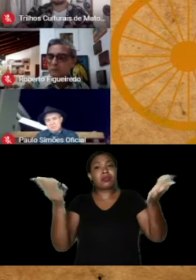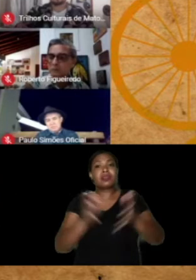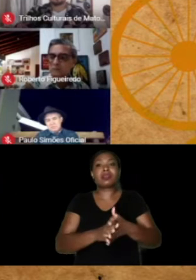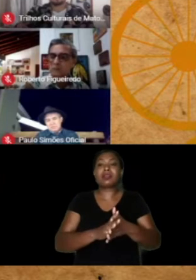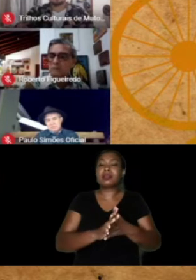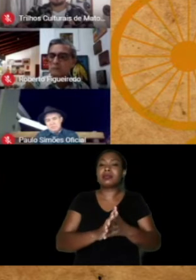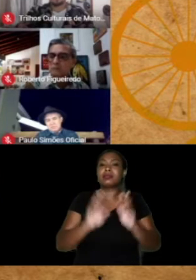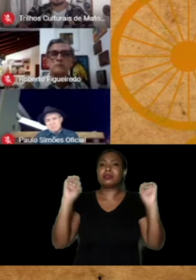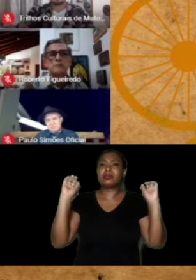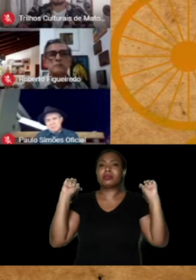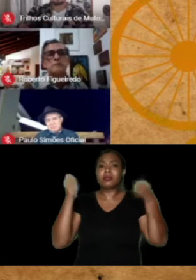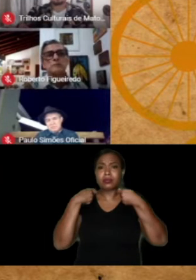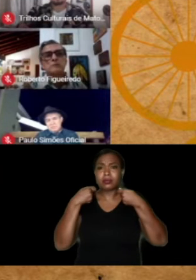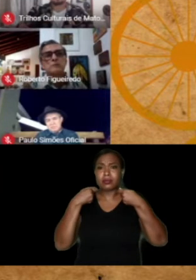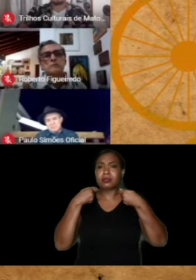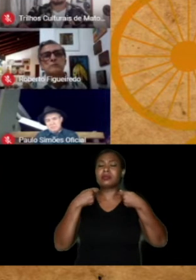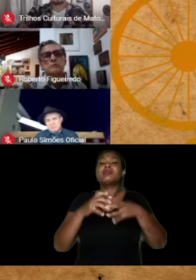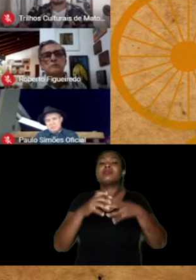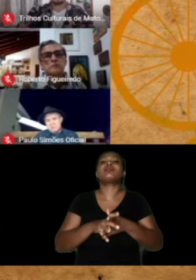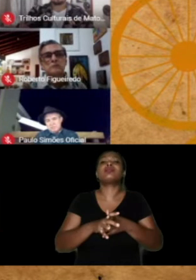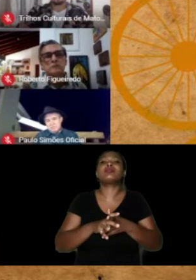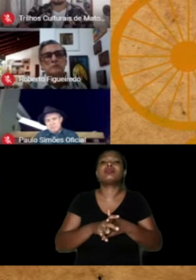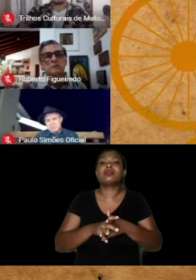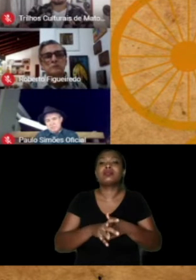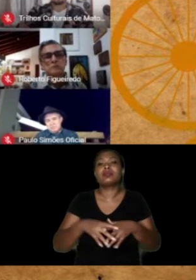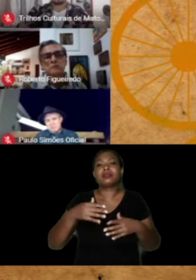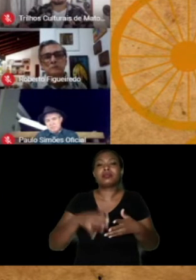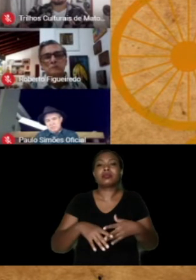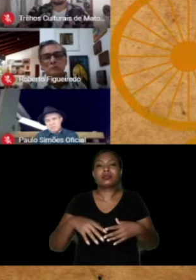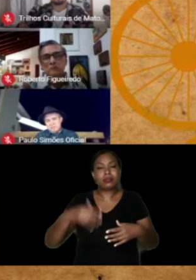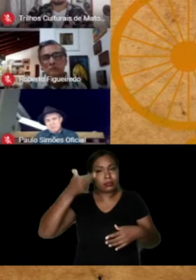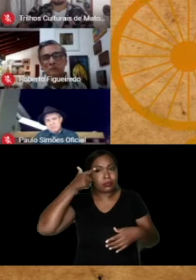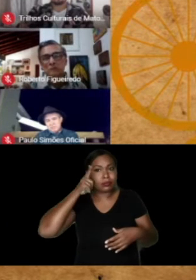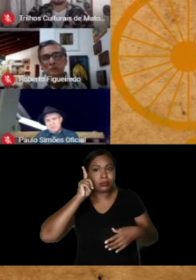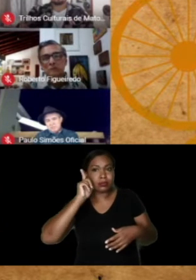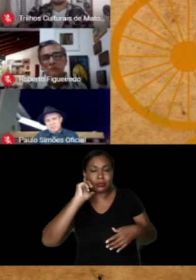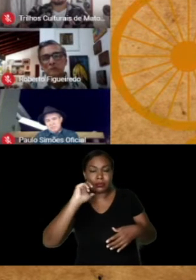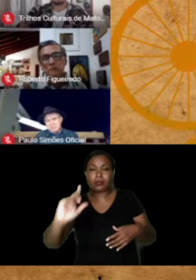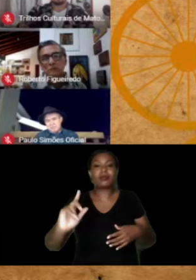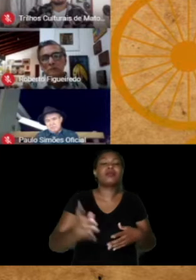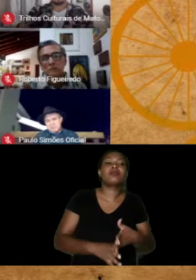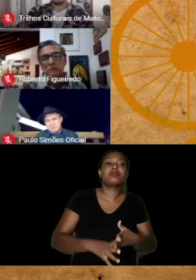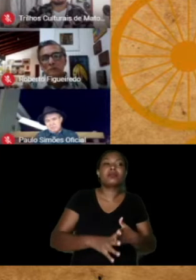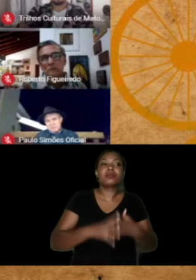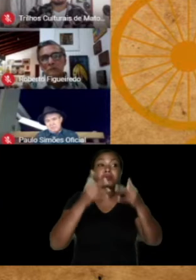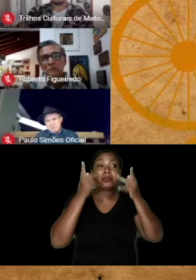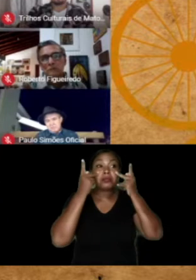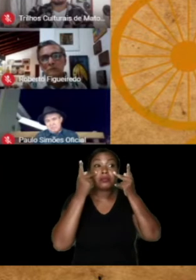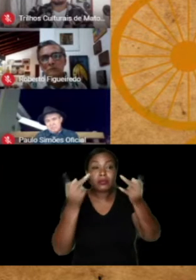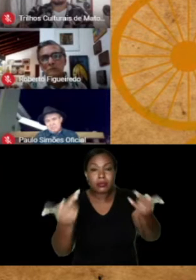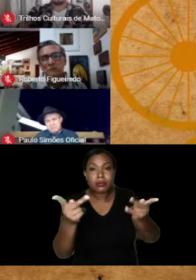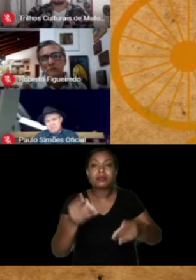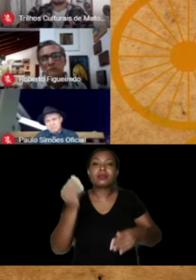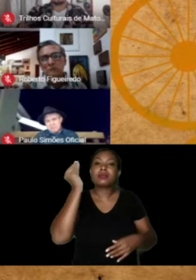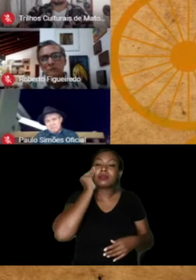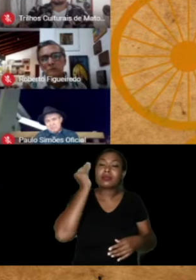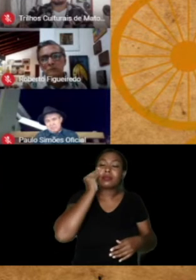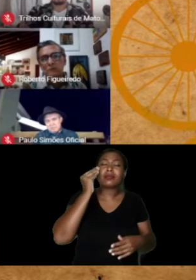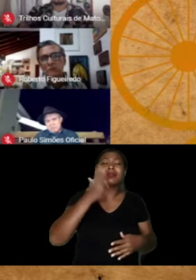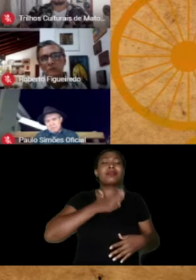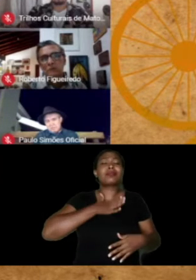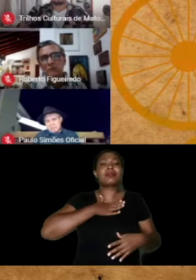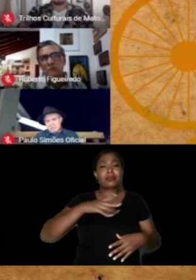potencial imenso para fazermos turismo de experiência. Meu sonho é fazer,